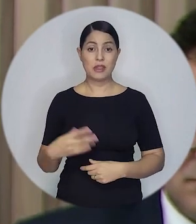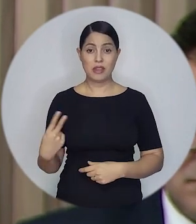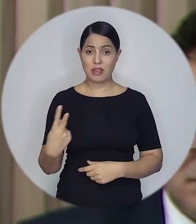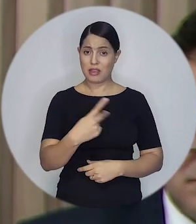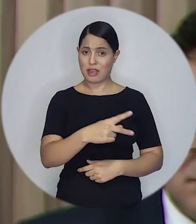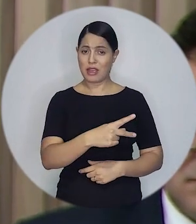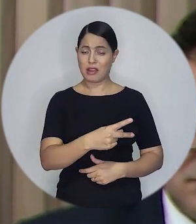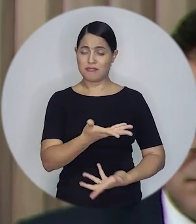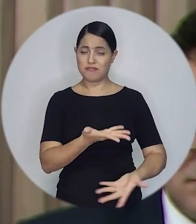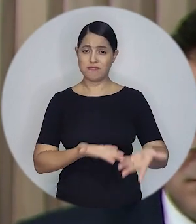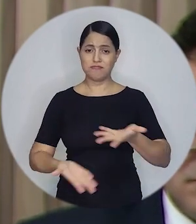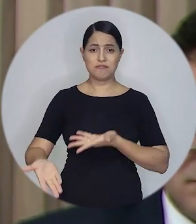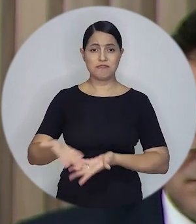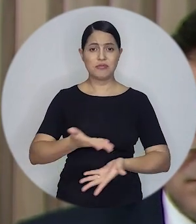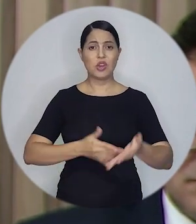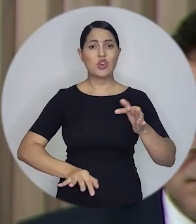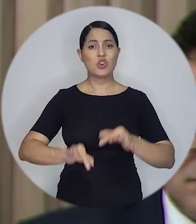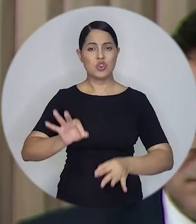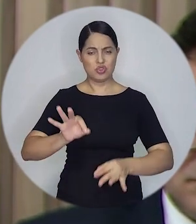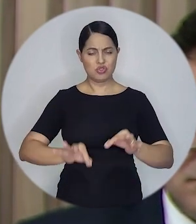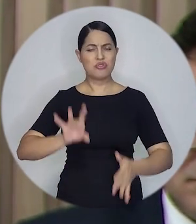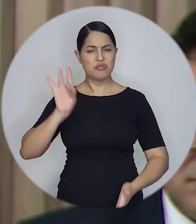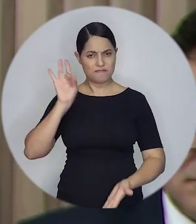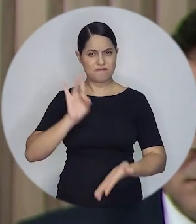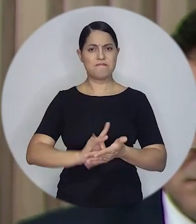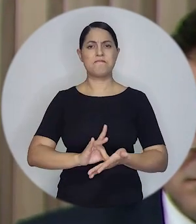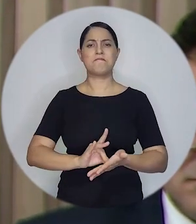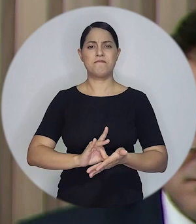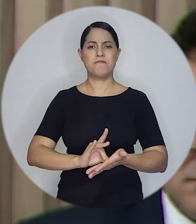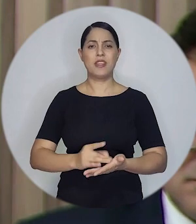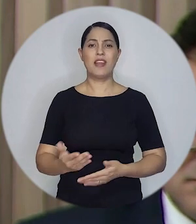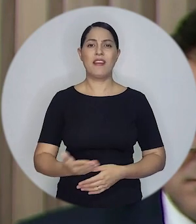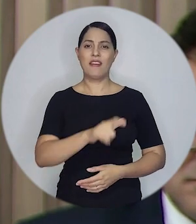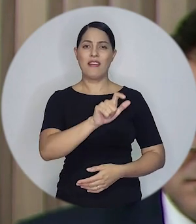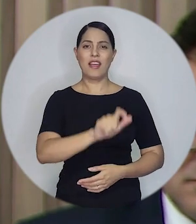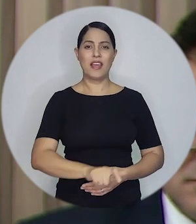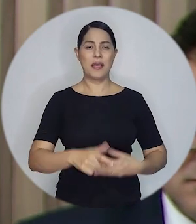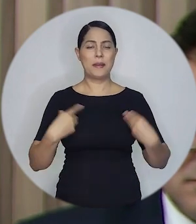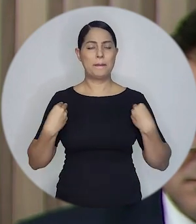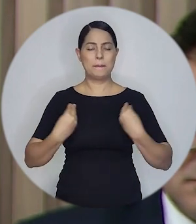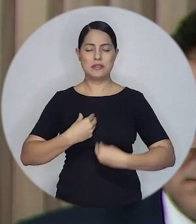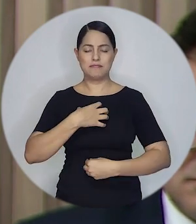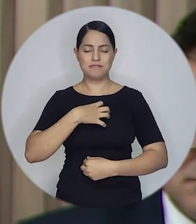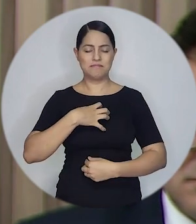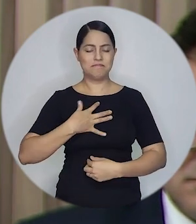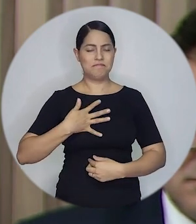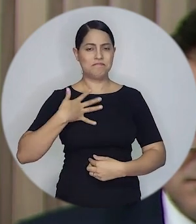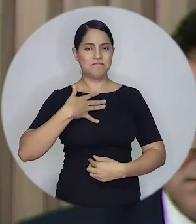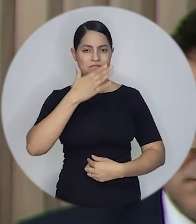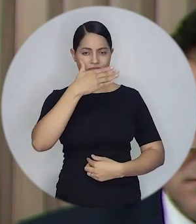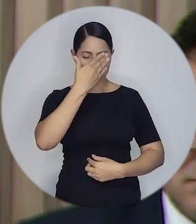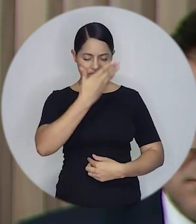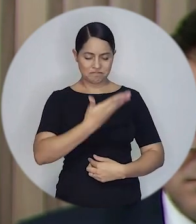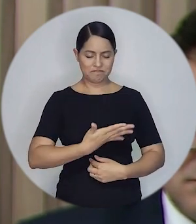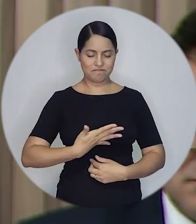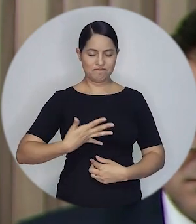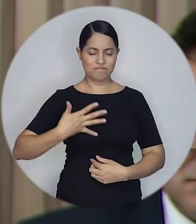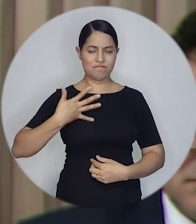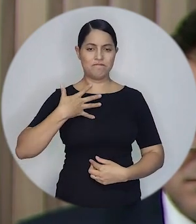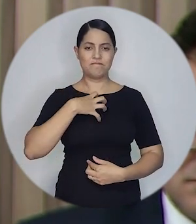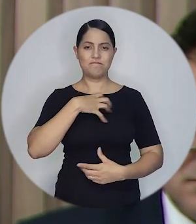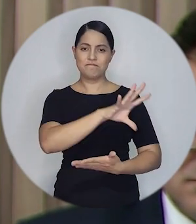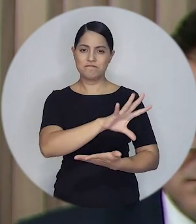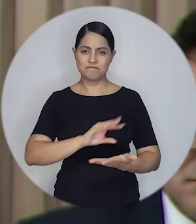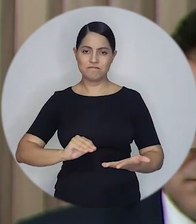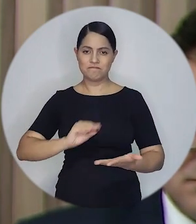da prestação jurisdicional e na efetivação da justiça. A atuação do ministro muito nos honra e nos inspira.